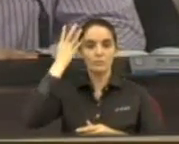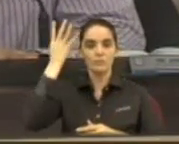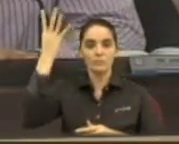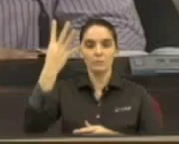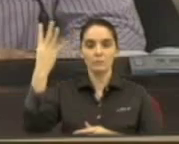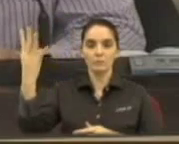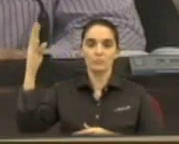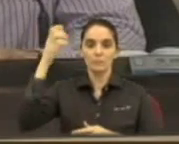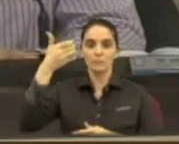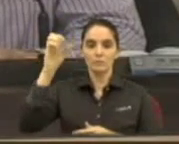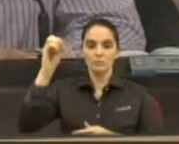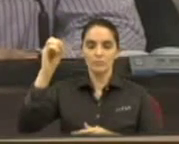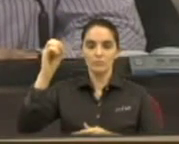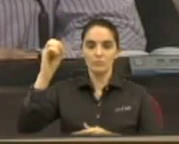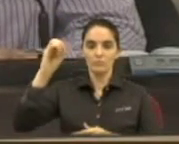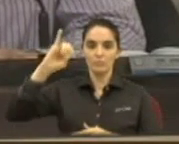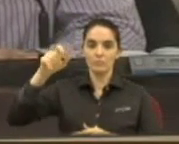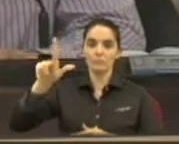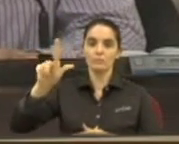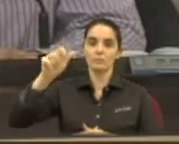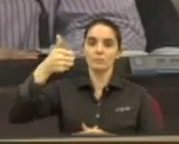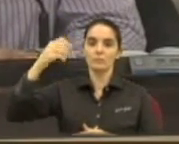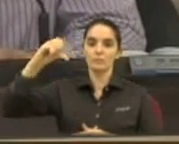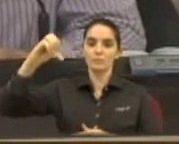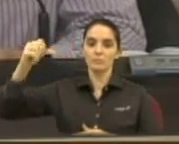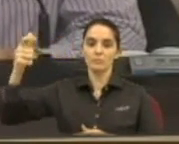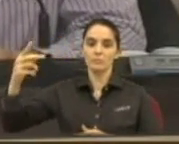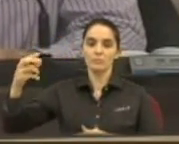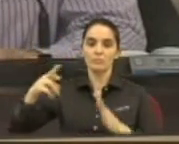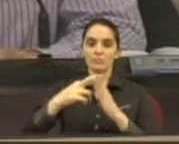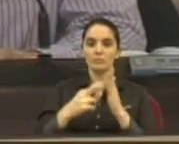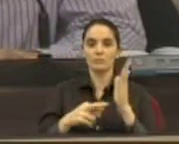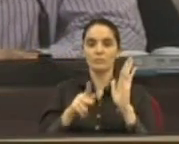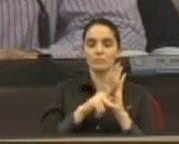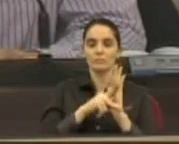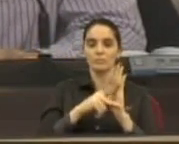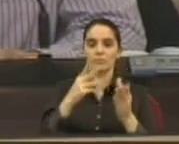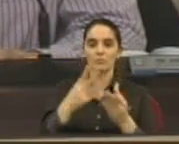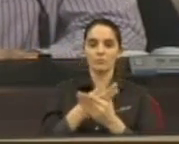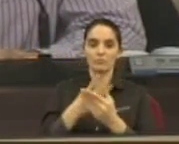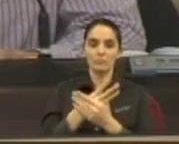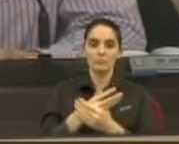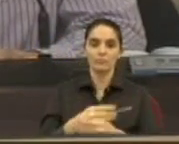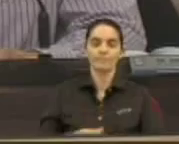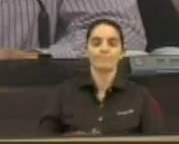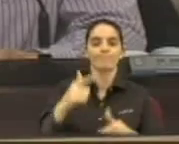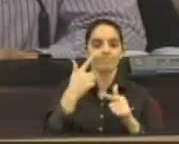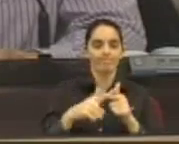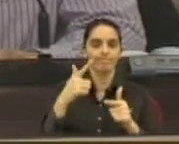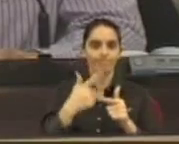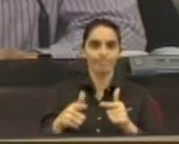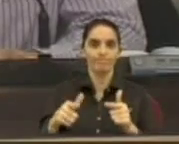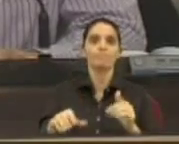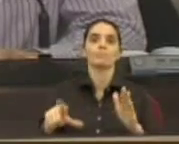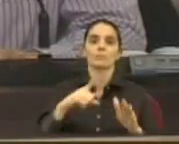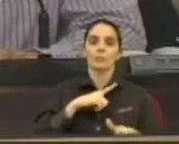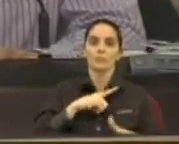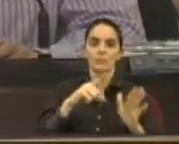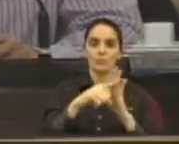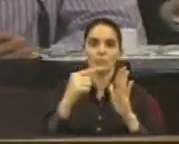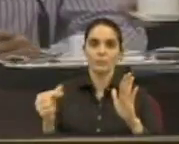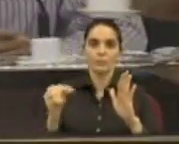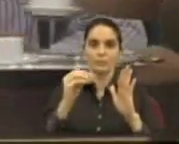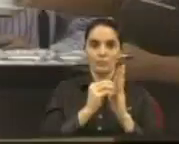de 1992, do Regimento Interno da Câmara Municipal. O projeto foi prejudicado por apresentação